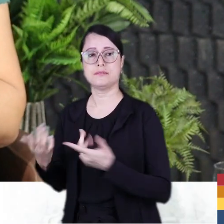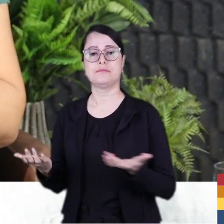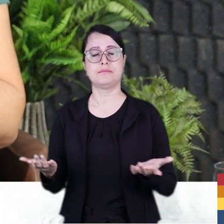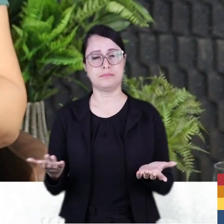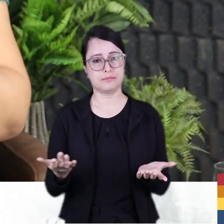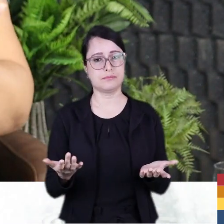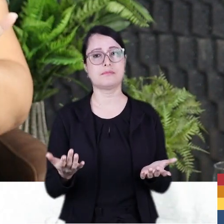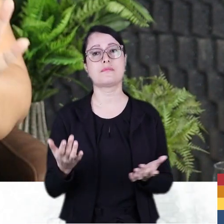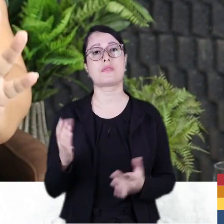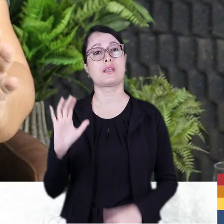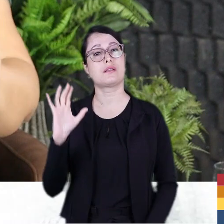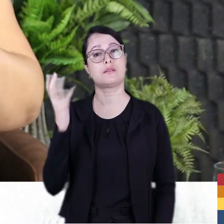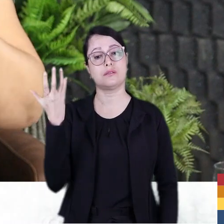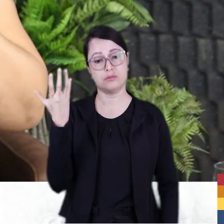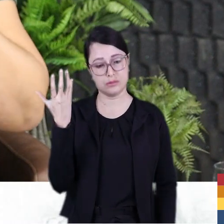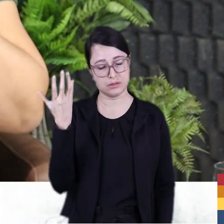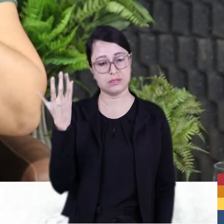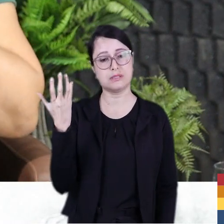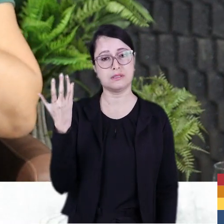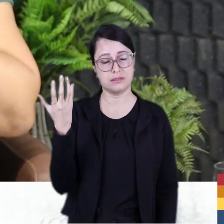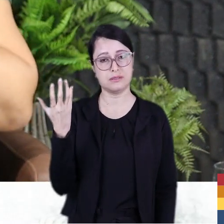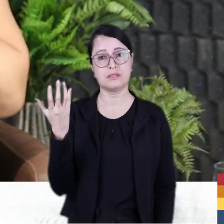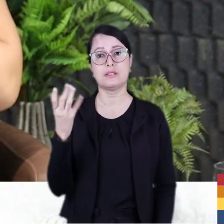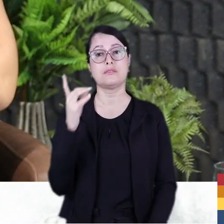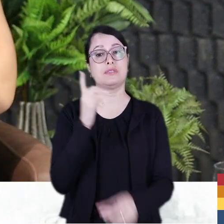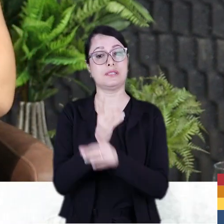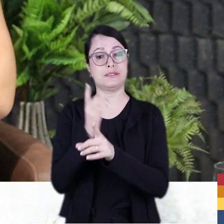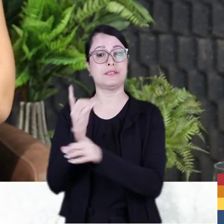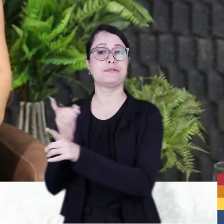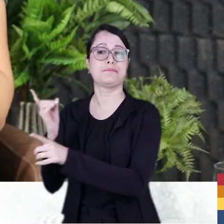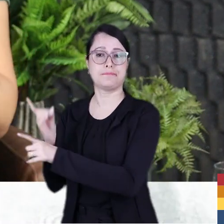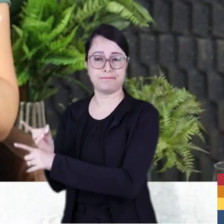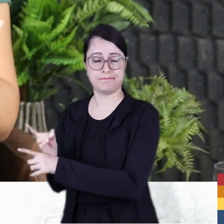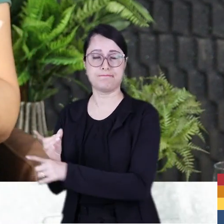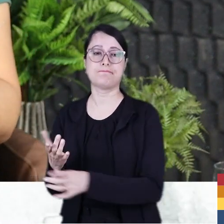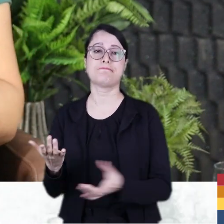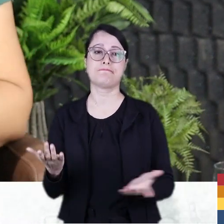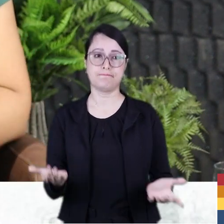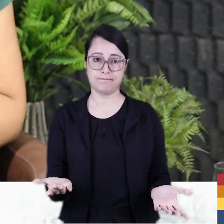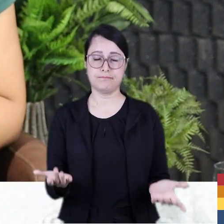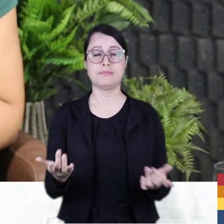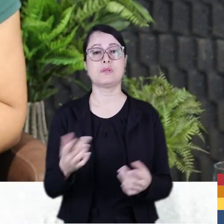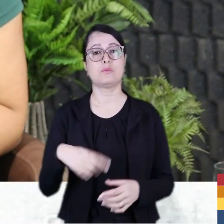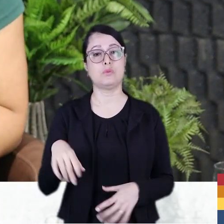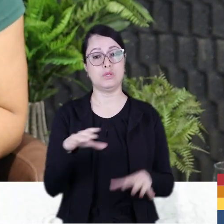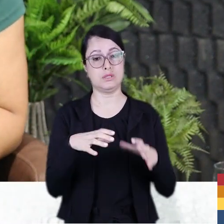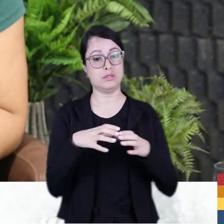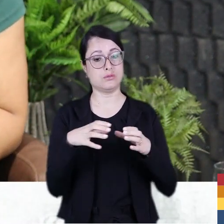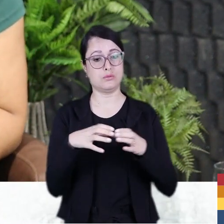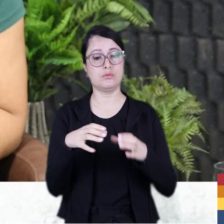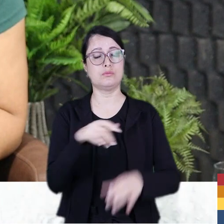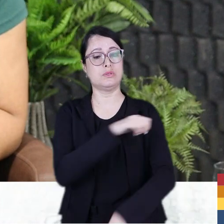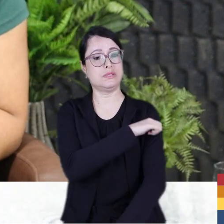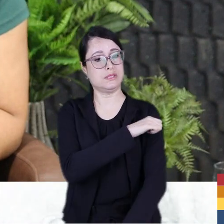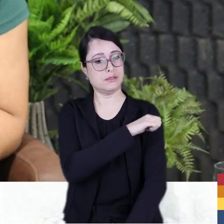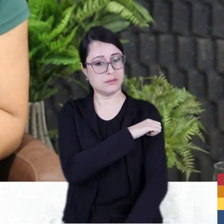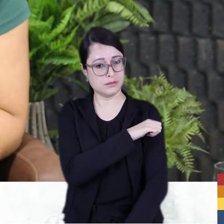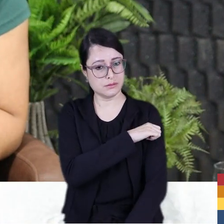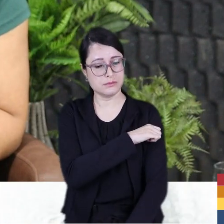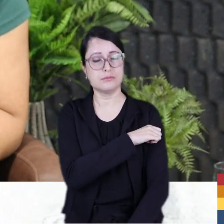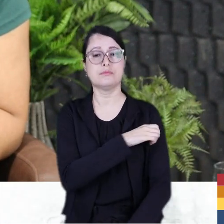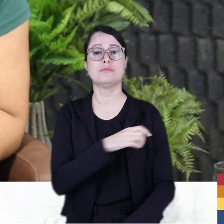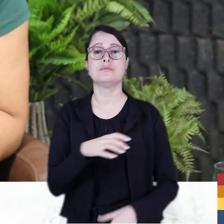É, conhecimento da biologia, né, as ciências naturais, ela entra em destaque, né, mas ele, o